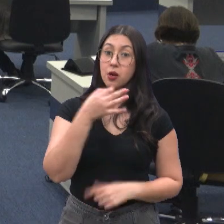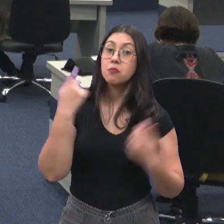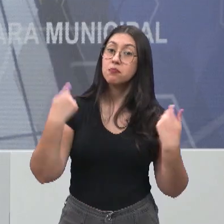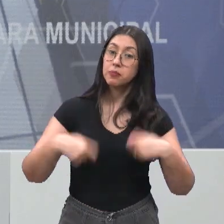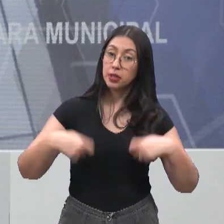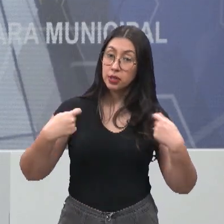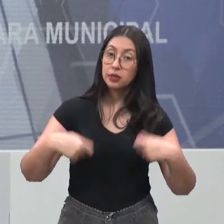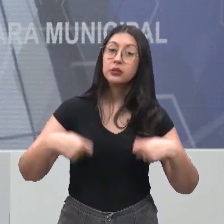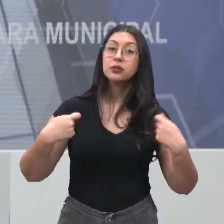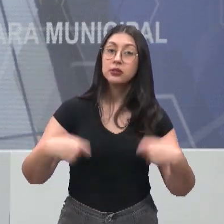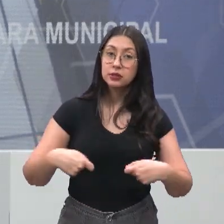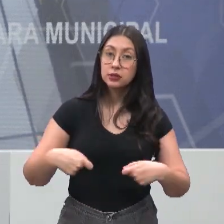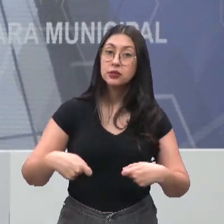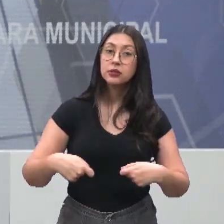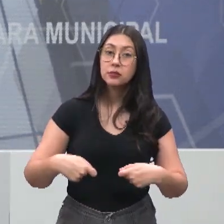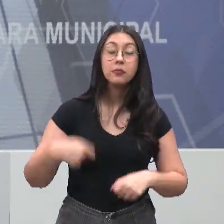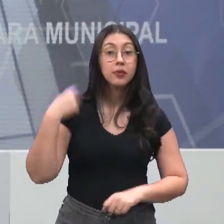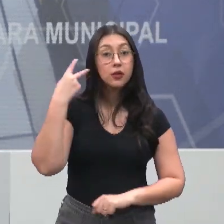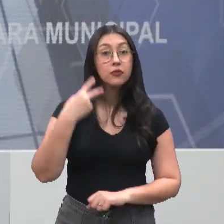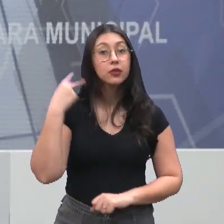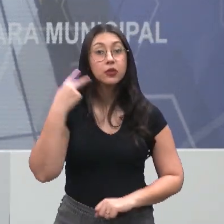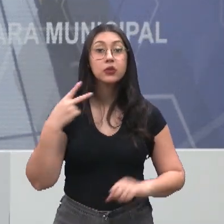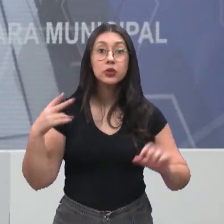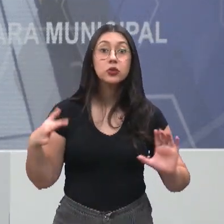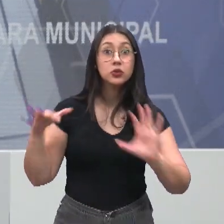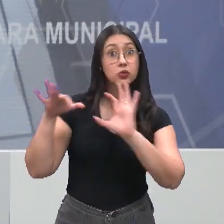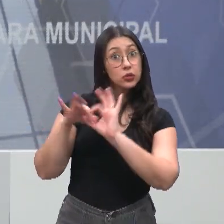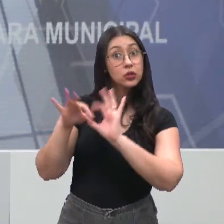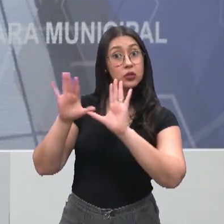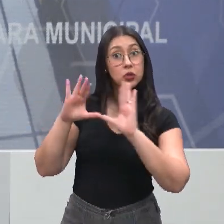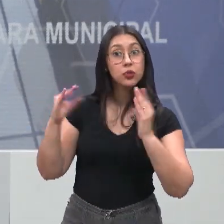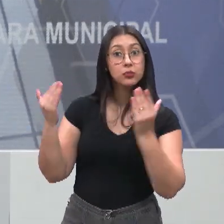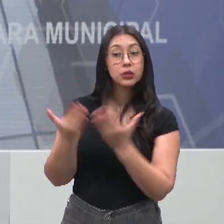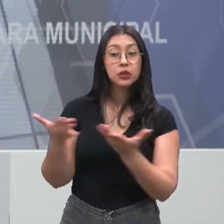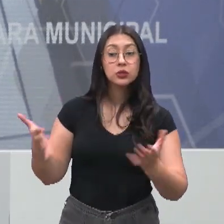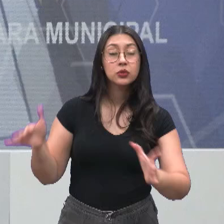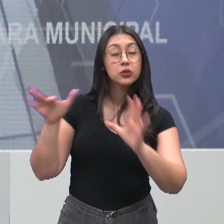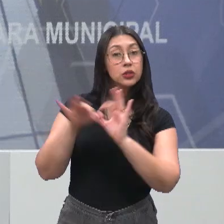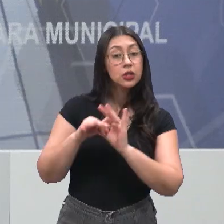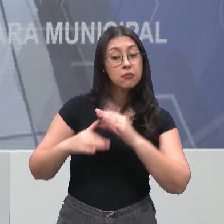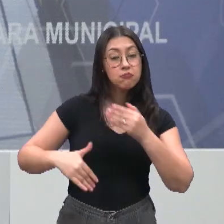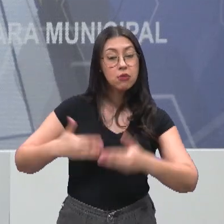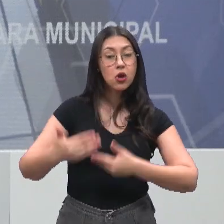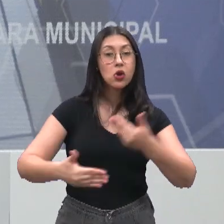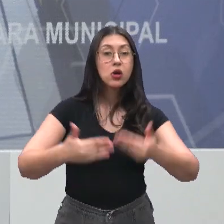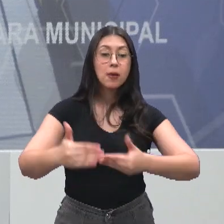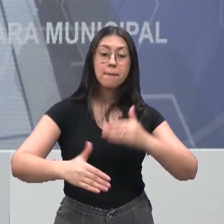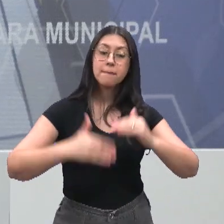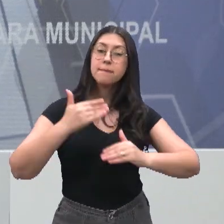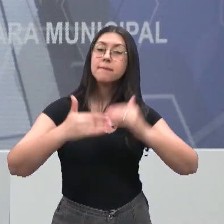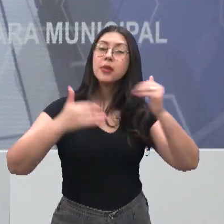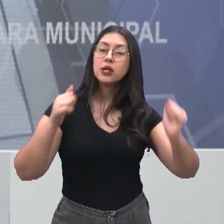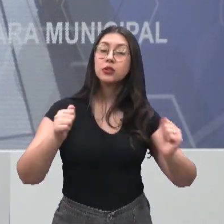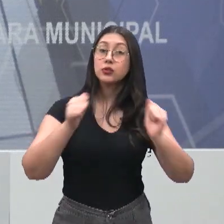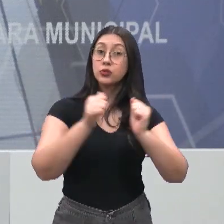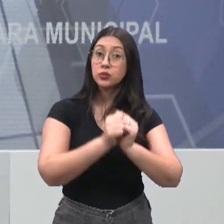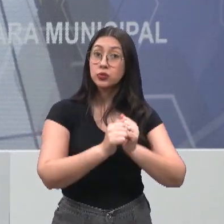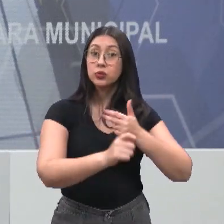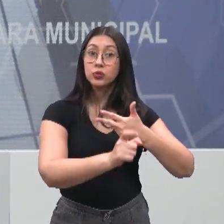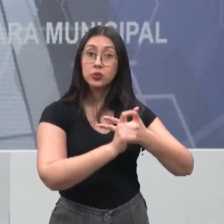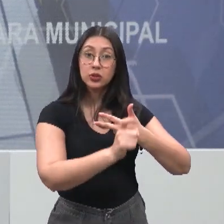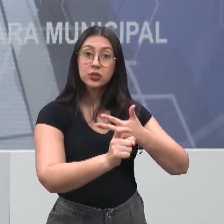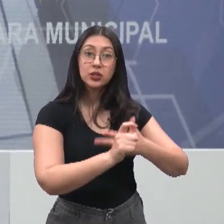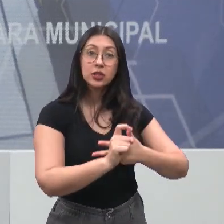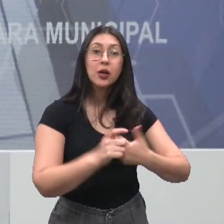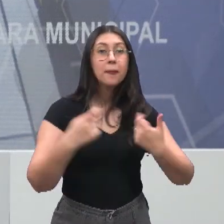que aos vereadores se unindo com a comunidade para que as coisas possam caminhar juntamente com o Poder Executivo, né? Eu acho que tudo é um